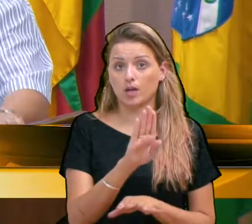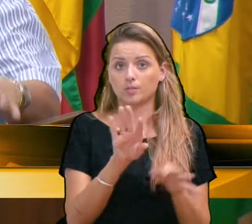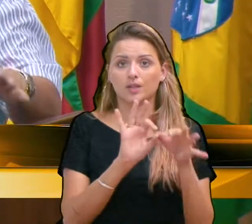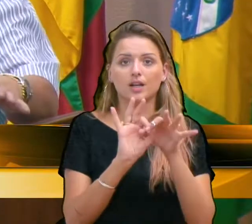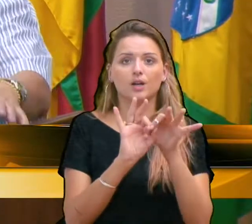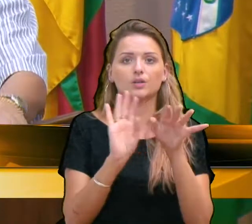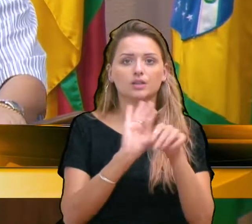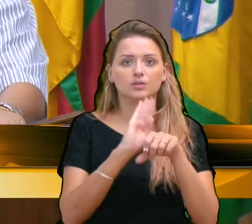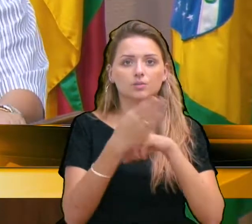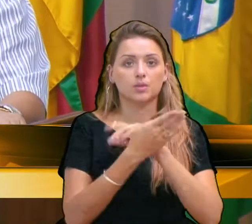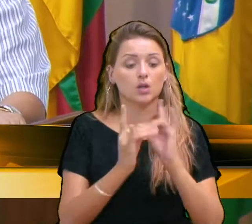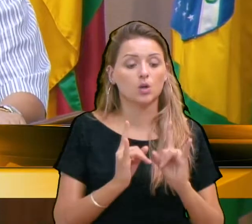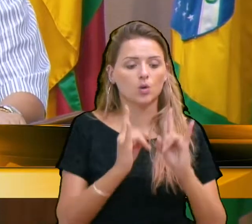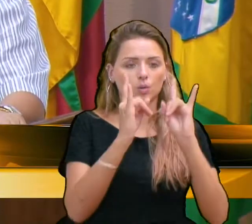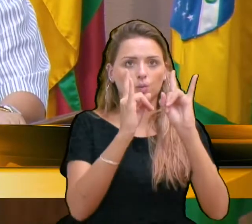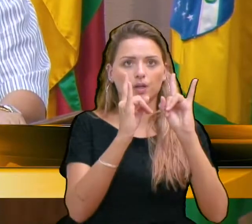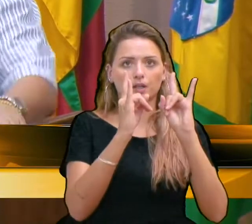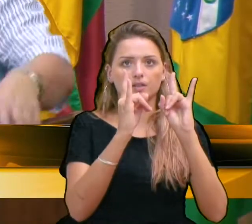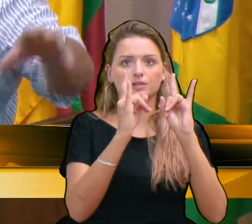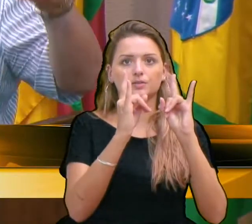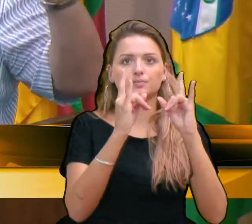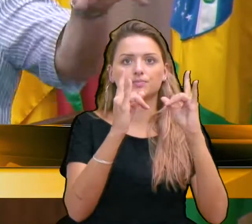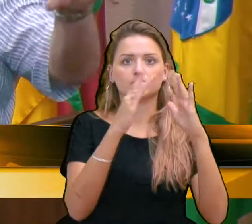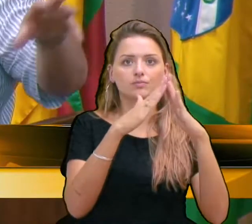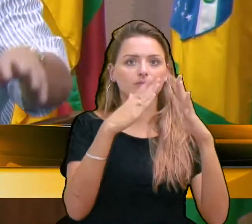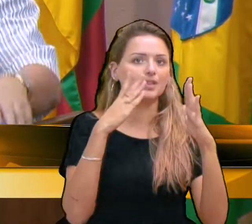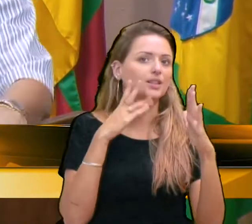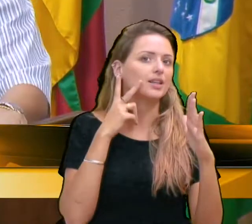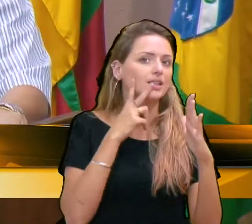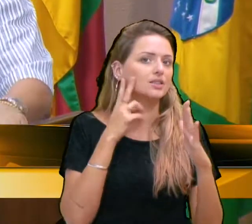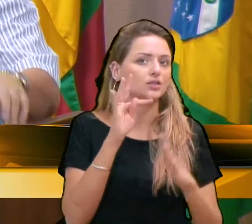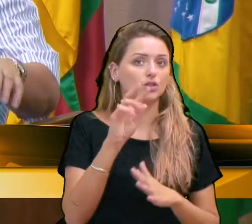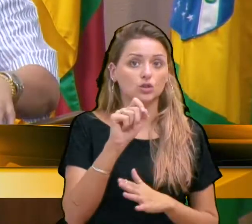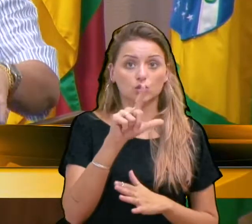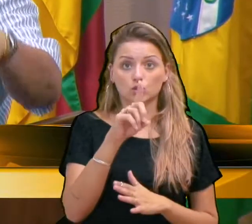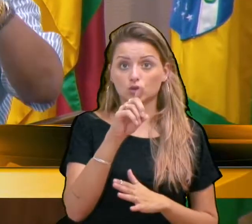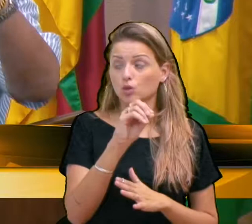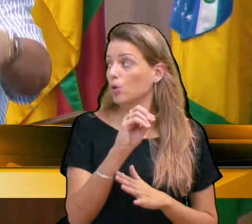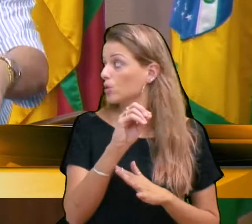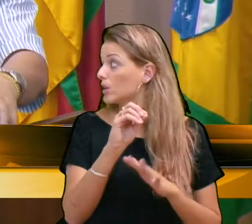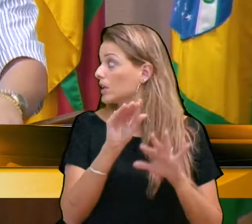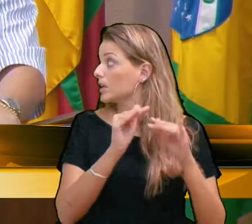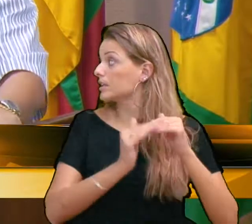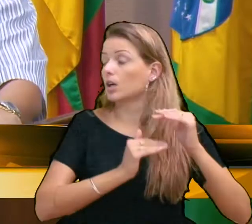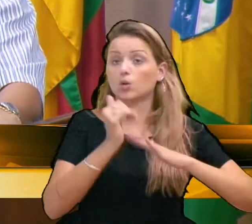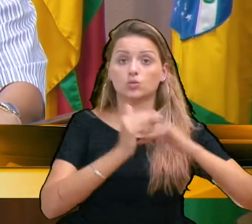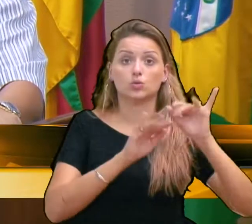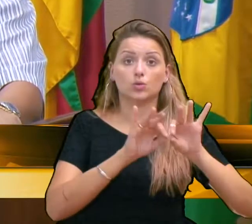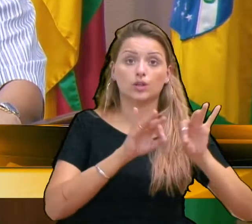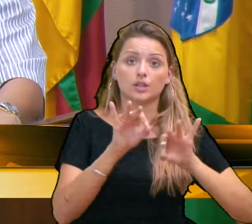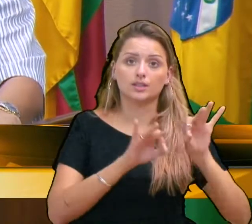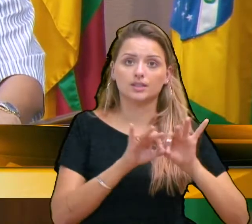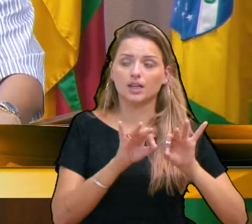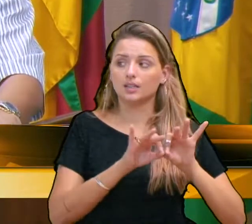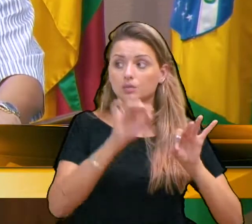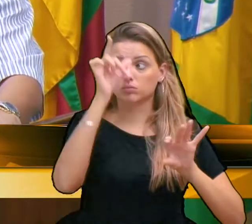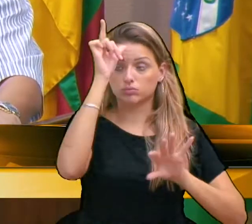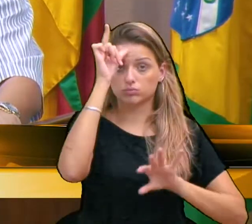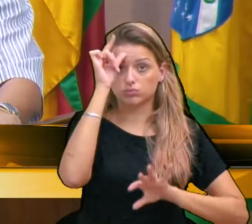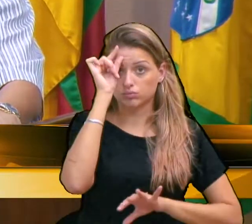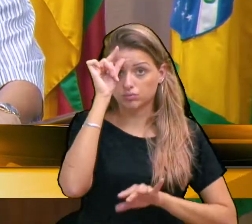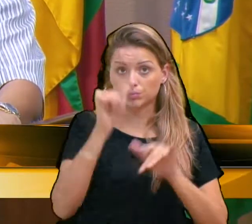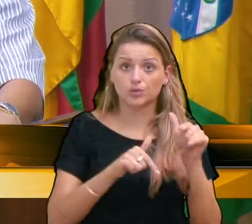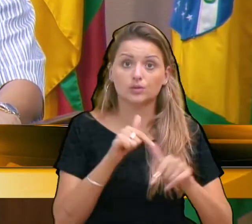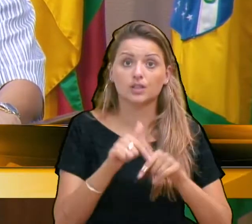a da União de Bairros, o prédio da antiga Cantina Antunes está ali de pé graças e principalmente ao trabalho